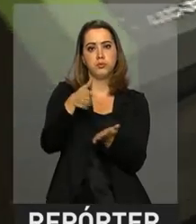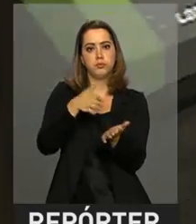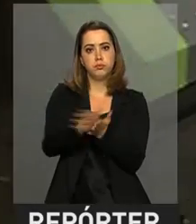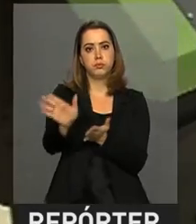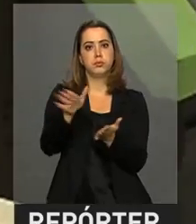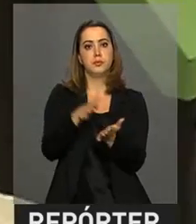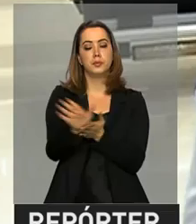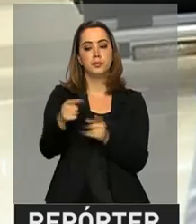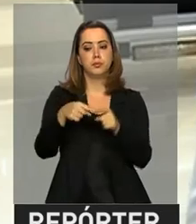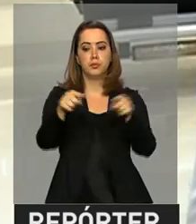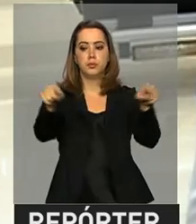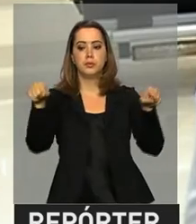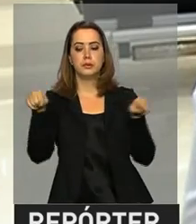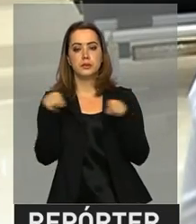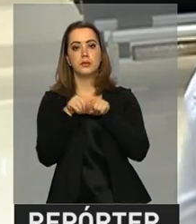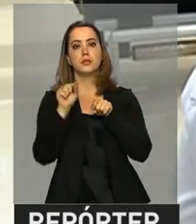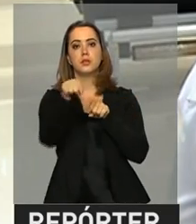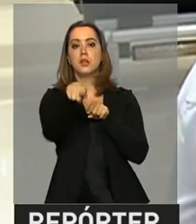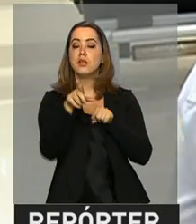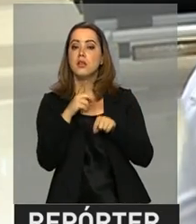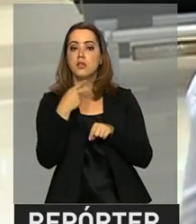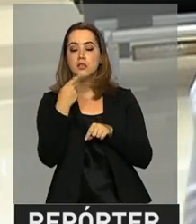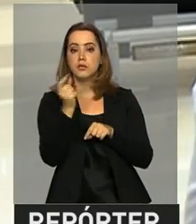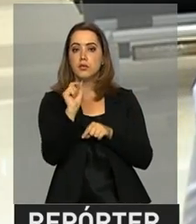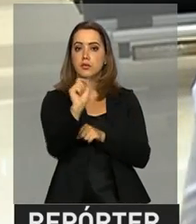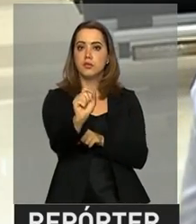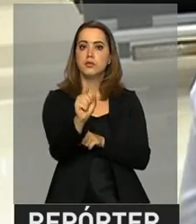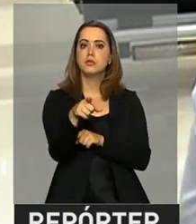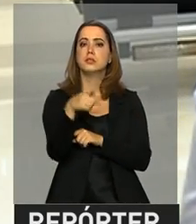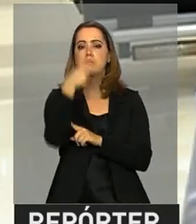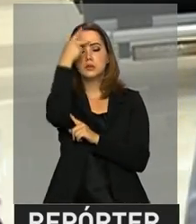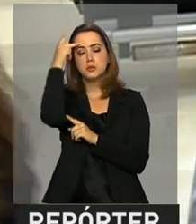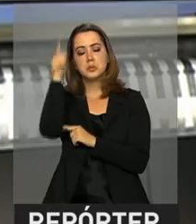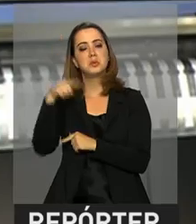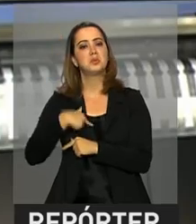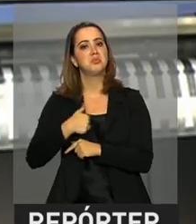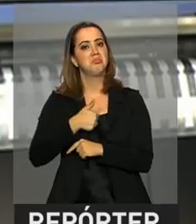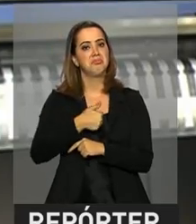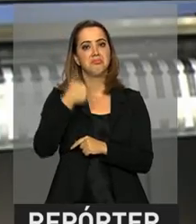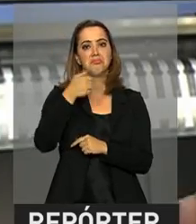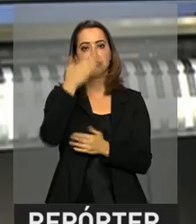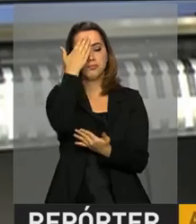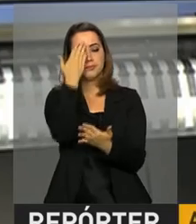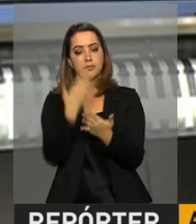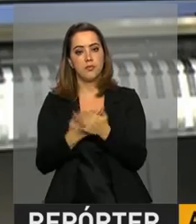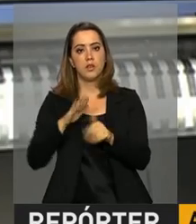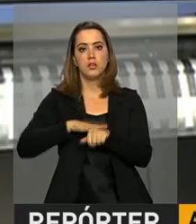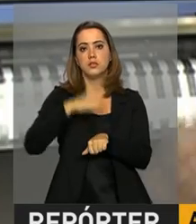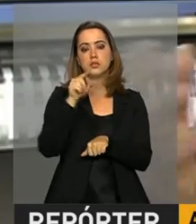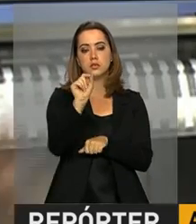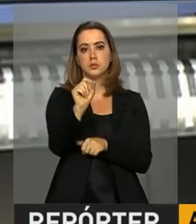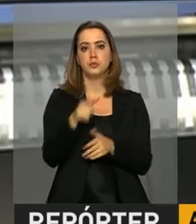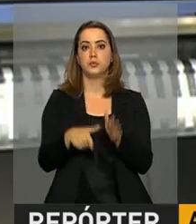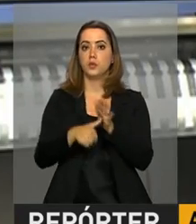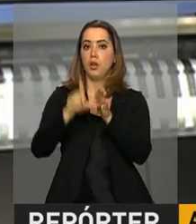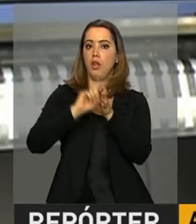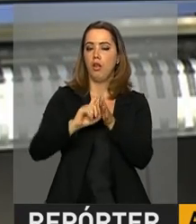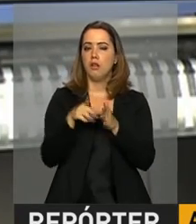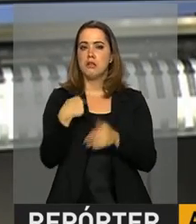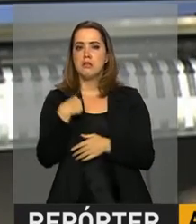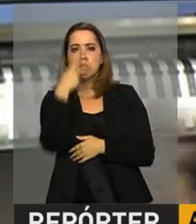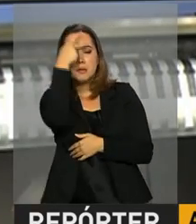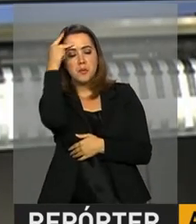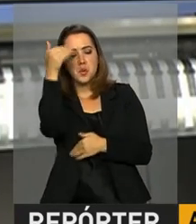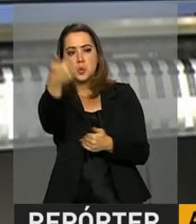para o mercado gráfico. Para ele, os investidores estão mais confiantes. Muitos clientes nos procuravam com interesse de comprar